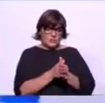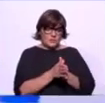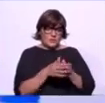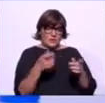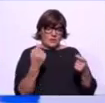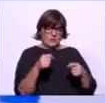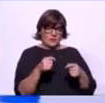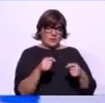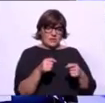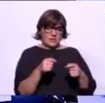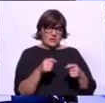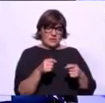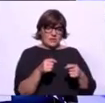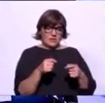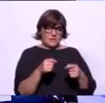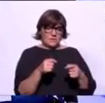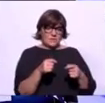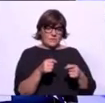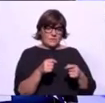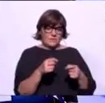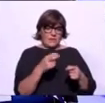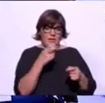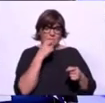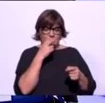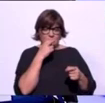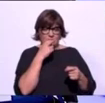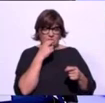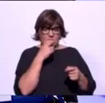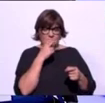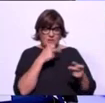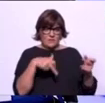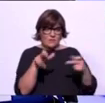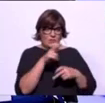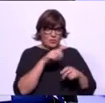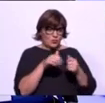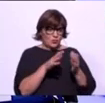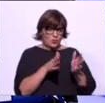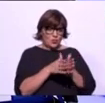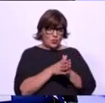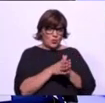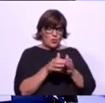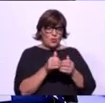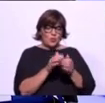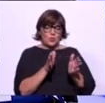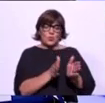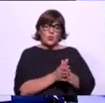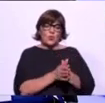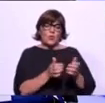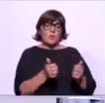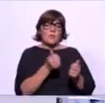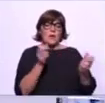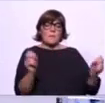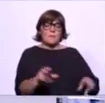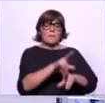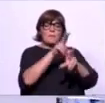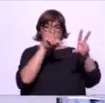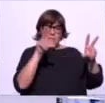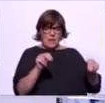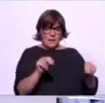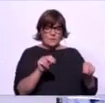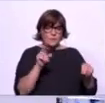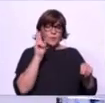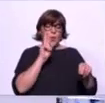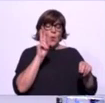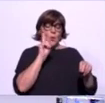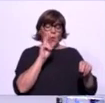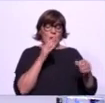presidentes da arbitragem que foram dando as voltas a isto tudo, tudo era na melhor das limpezas. E se olharmos para